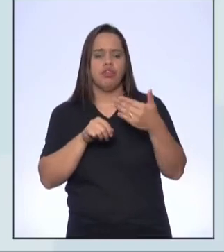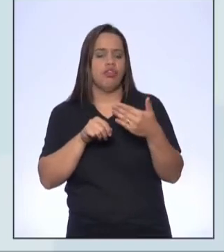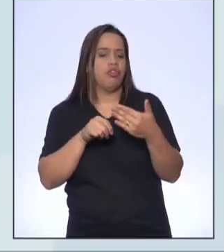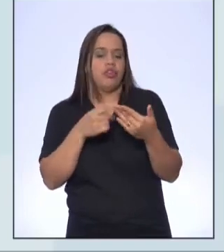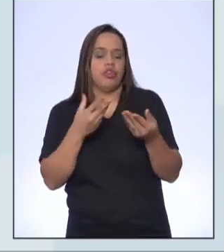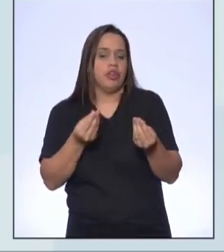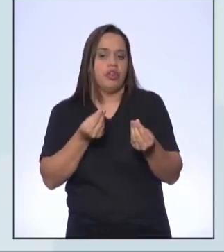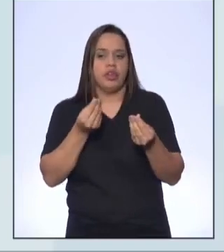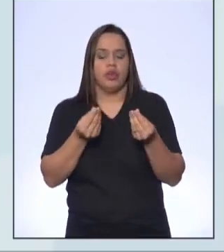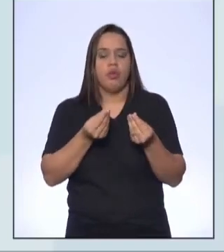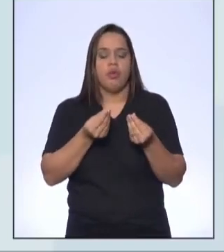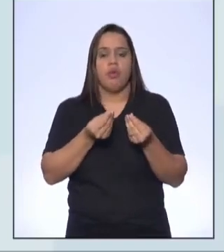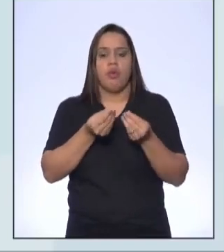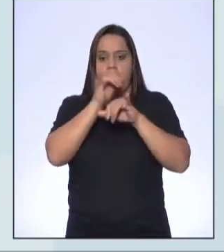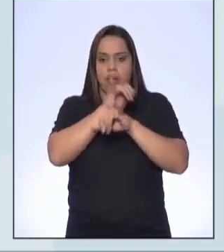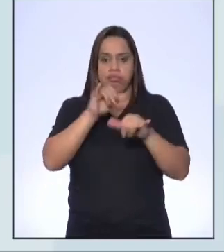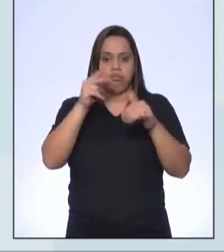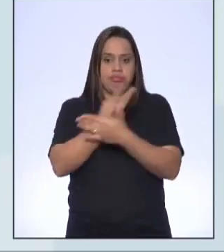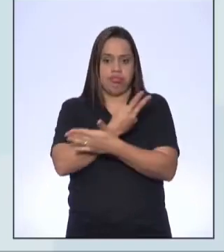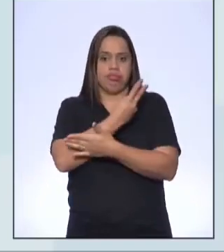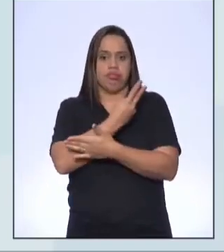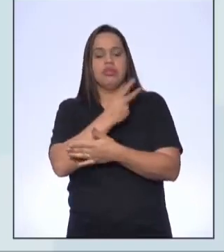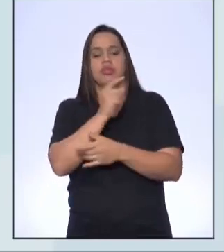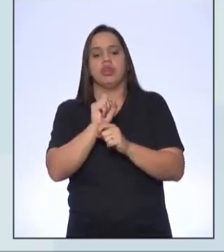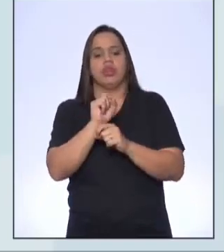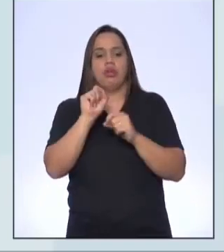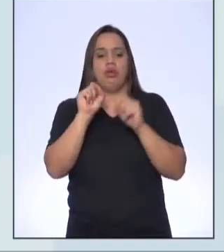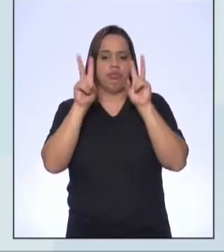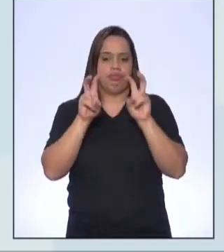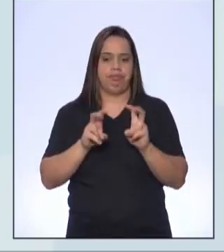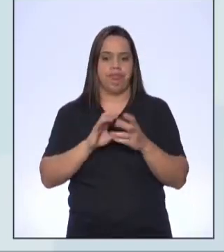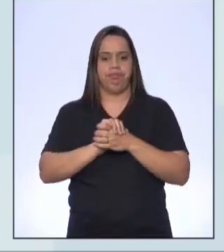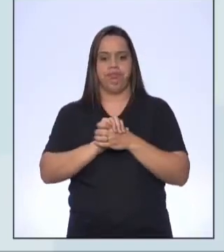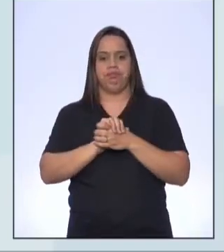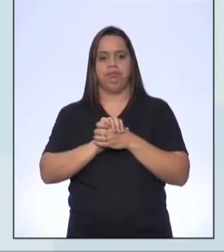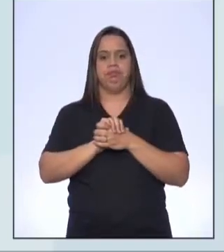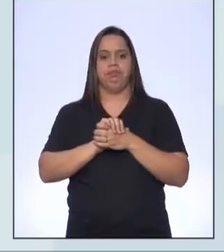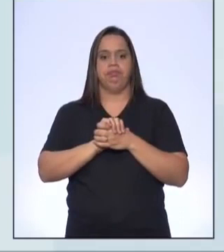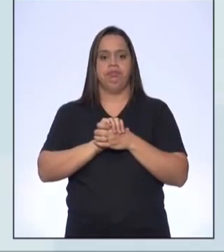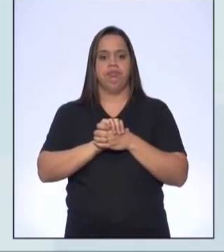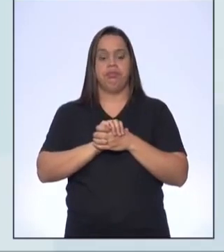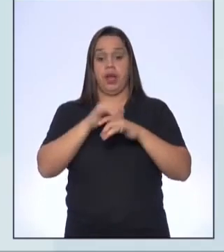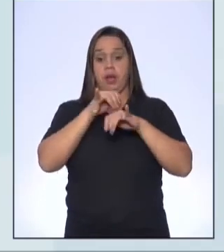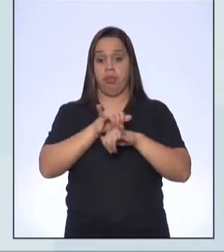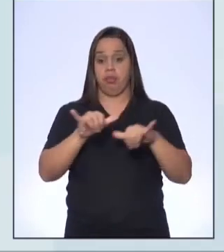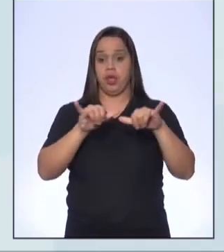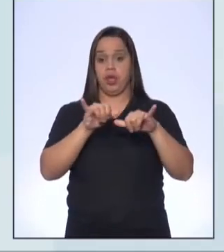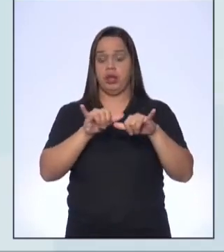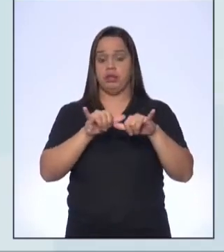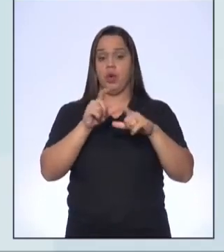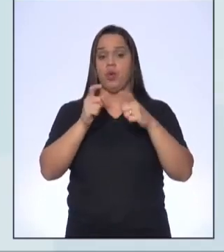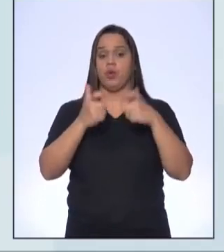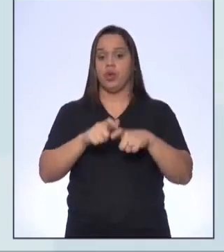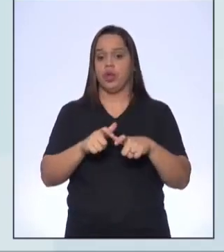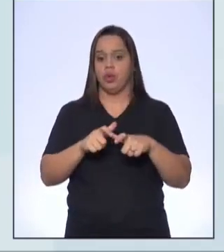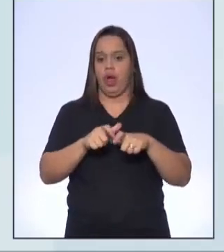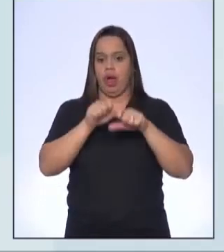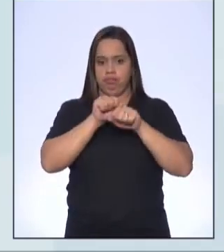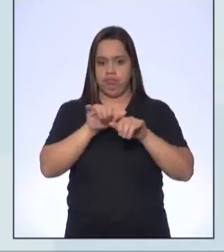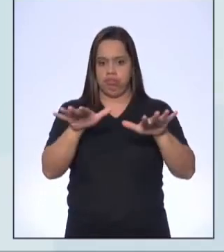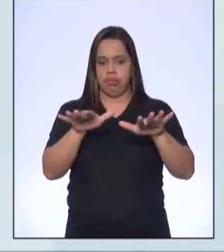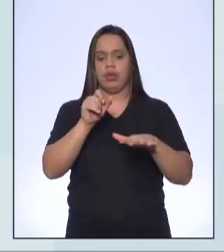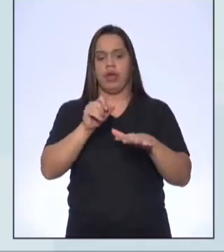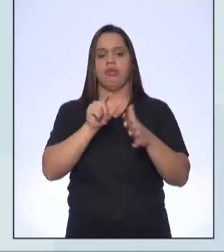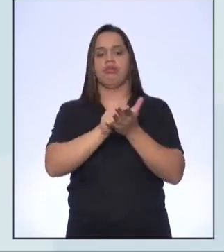alguma reportagem, alguma denúncia, né, sobre algum ponto. A publicação nos jornais, revistas e internet. É lá que circula